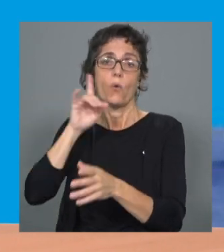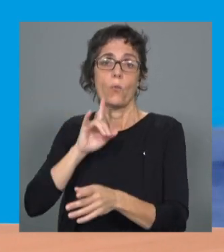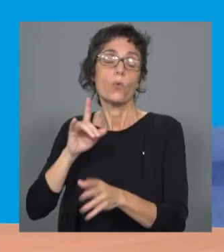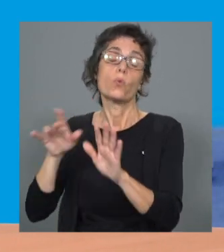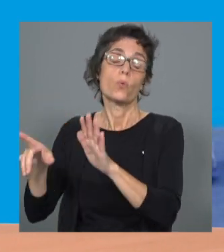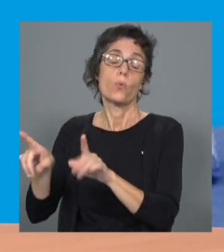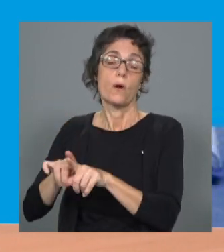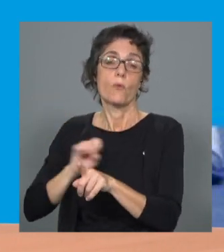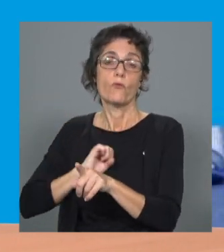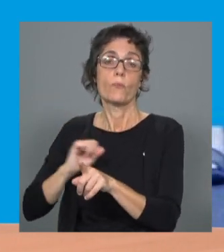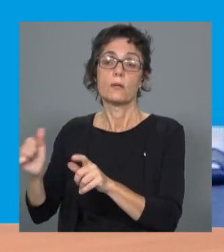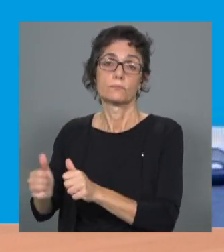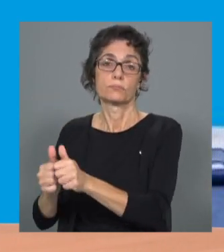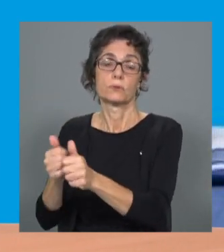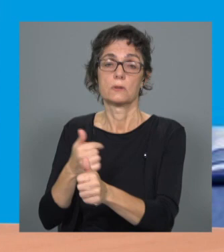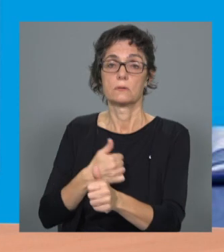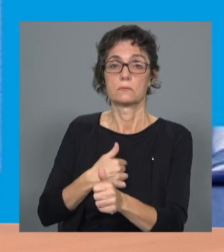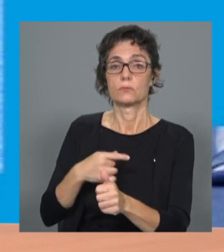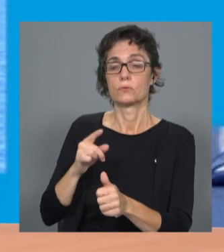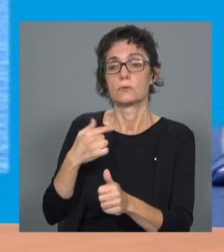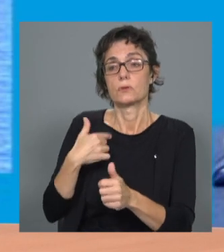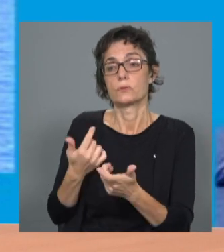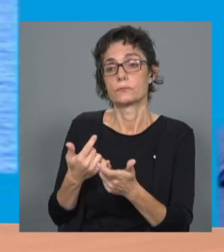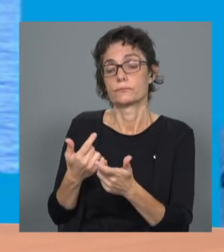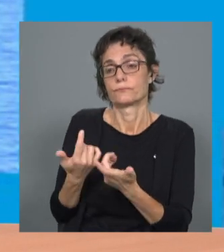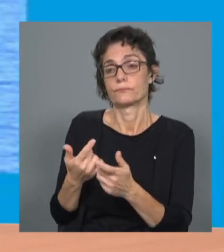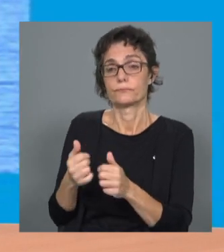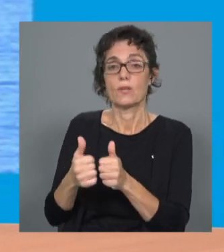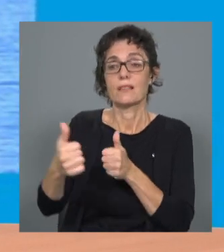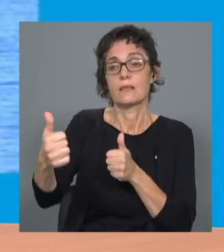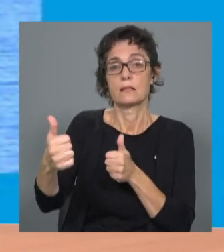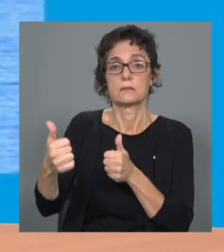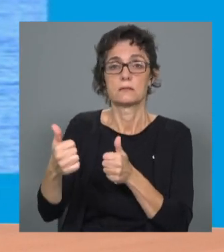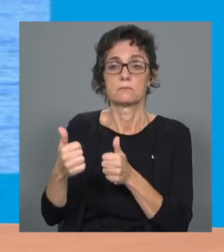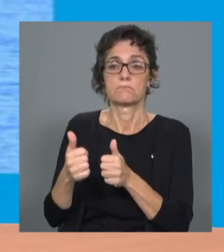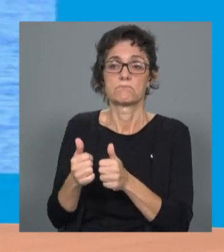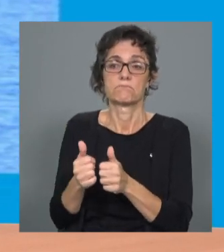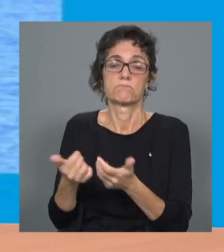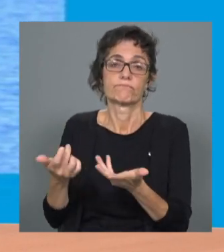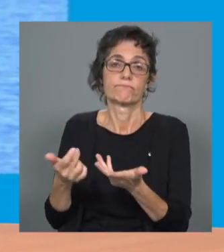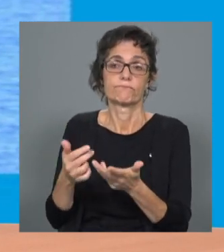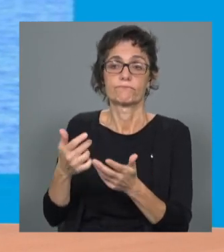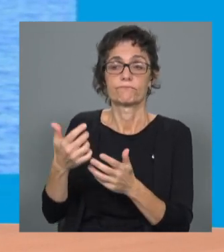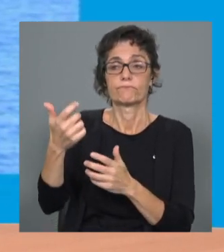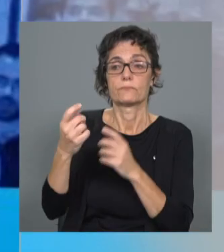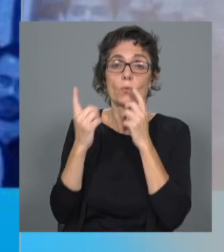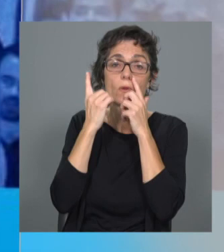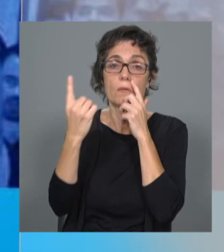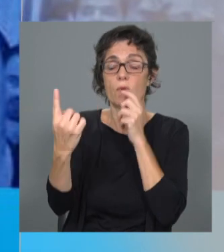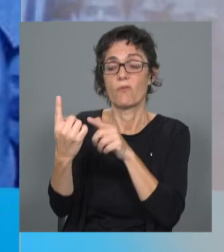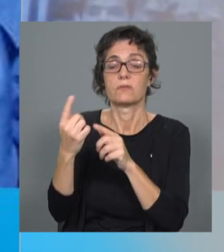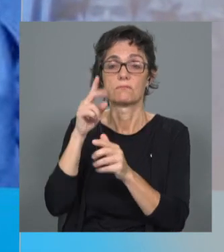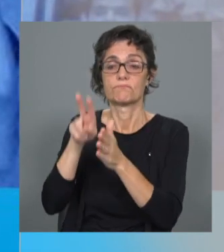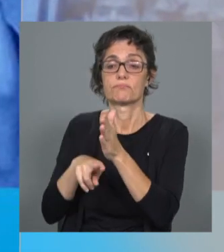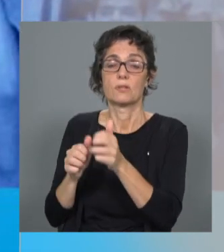nem sequer pude ir ao funeral do meu pai, vi pelo telemóvel. Portanto, mas foi essa a despedida possível? Foi a despedida